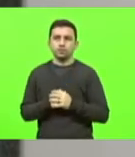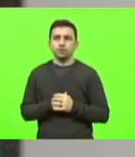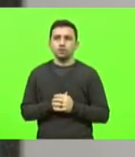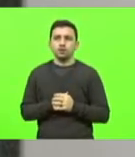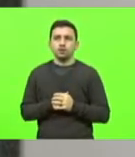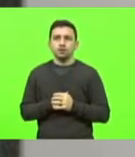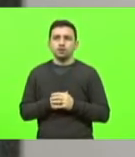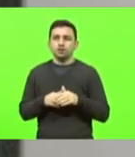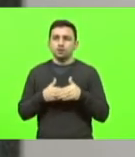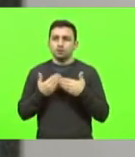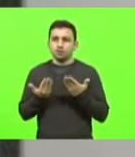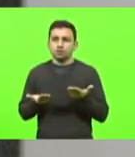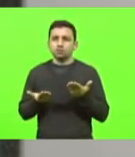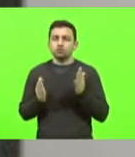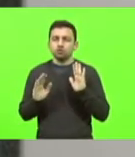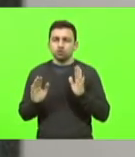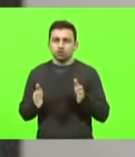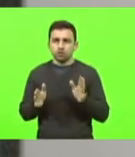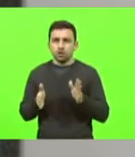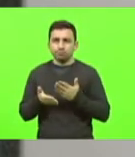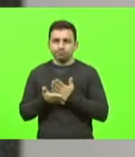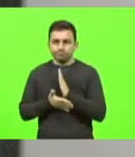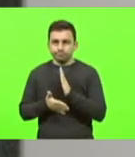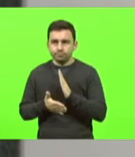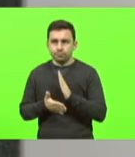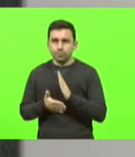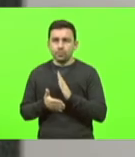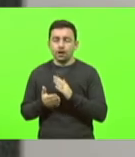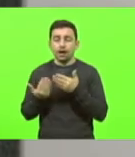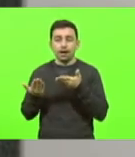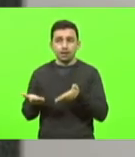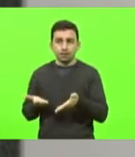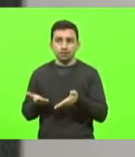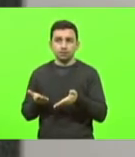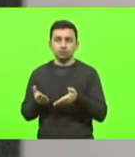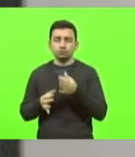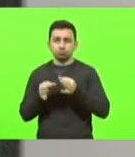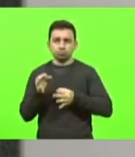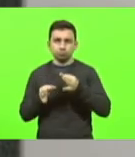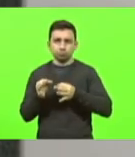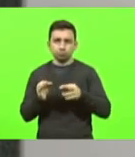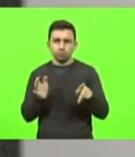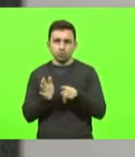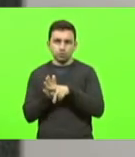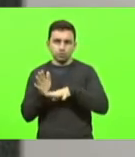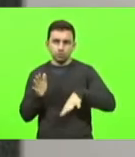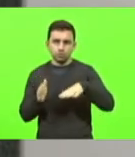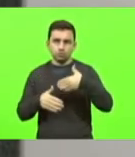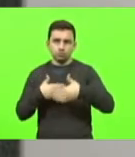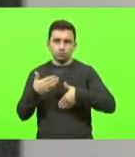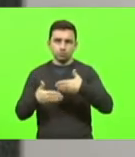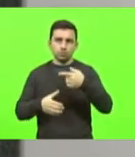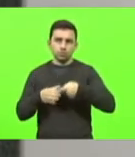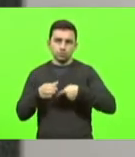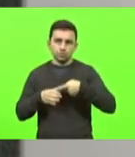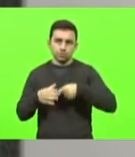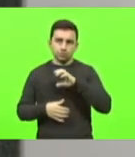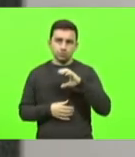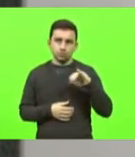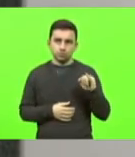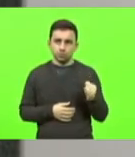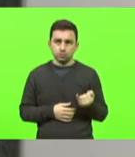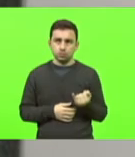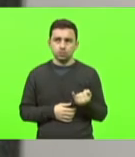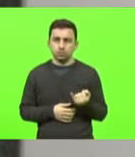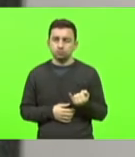Considerando superada a análise de juridicidade da matéria na instância processual da Comissão de Constituição e Justiça,